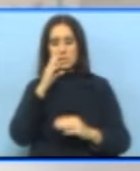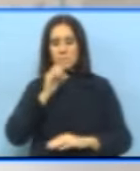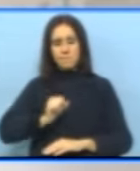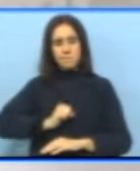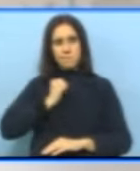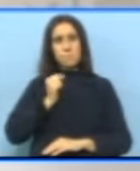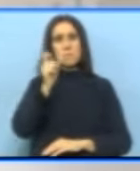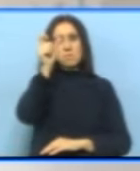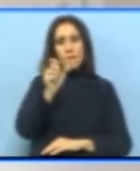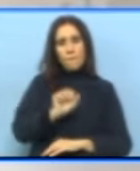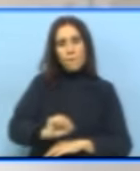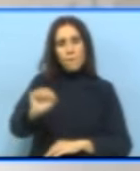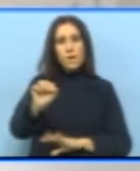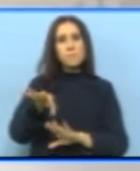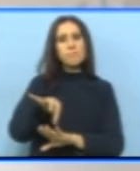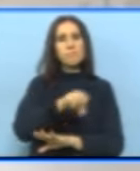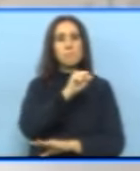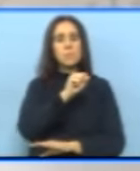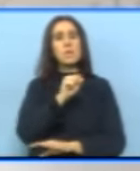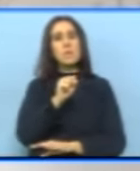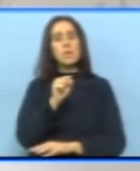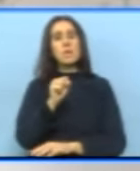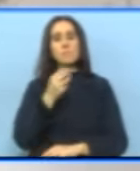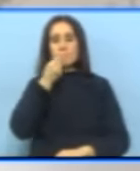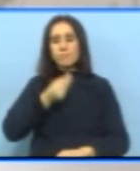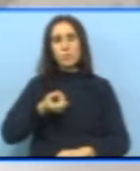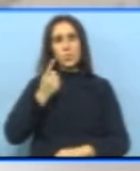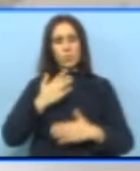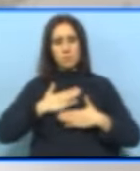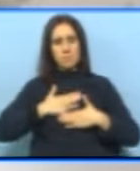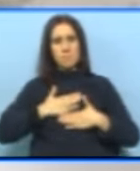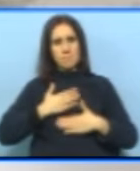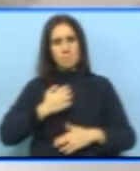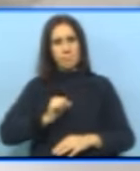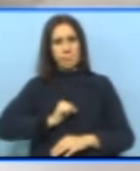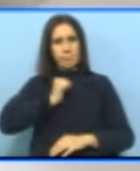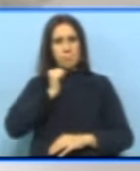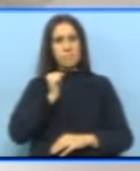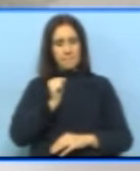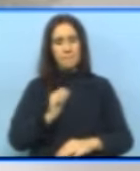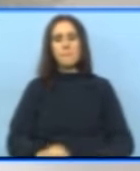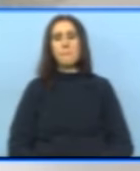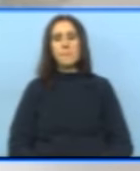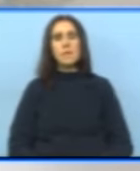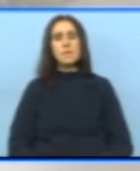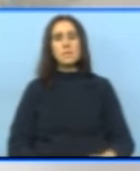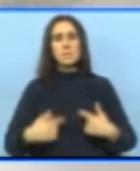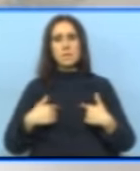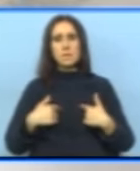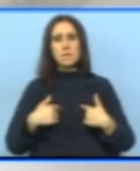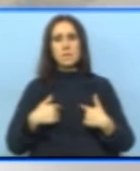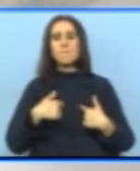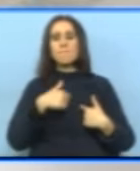de alguém que é subtraído e fica ilegitimamente na posse do outro, não é? Quem agride, há uma